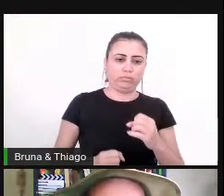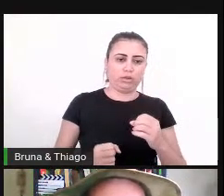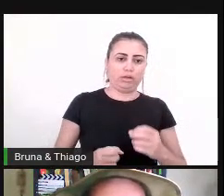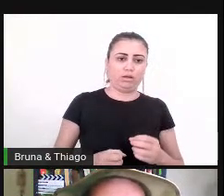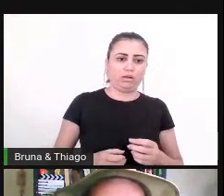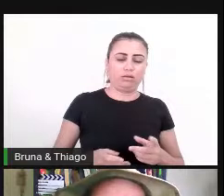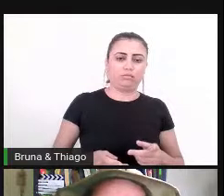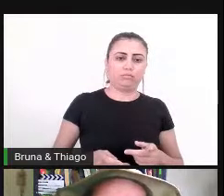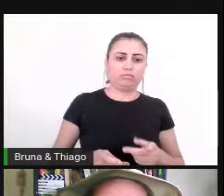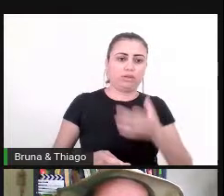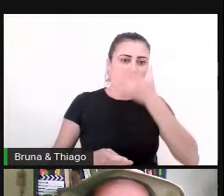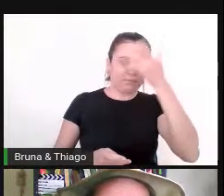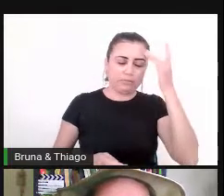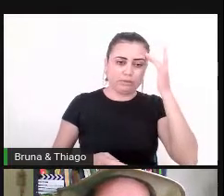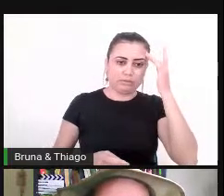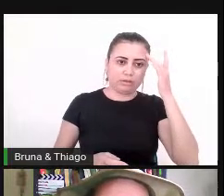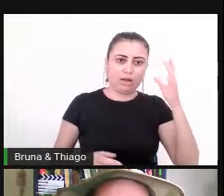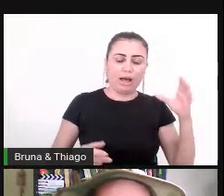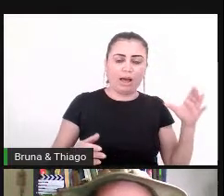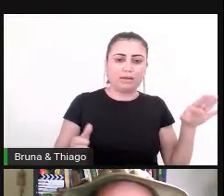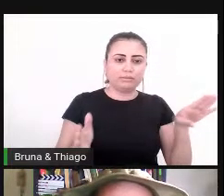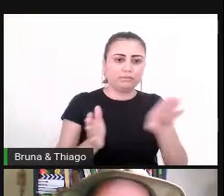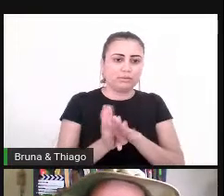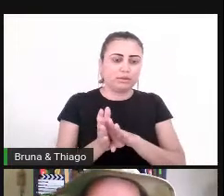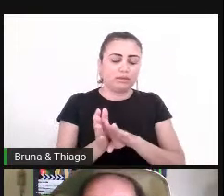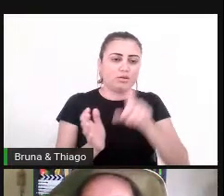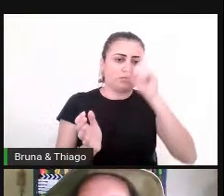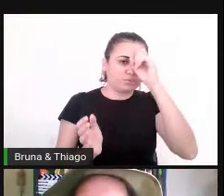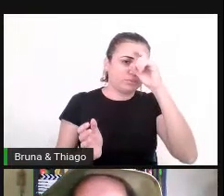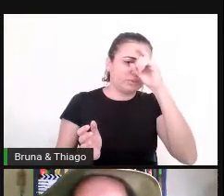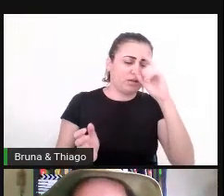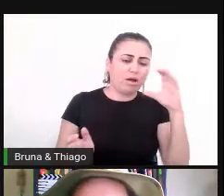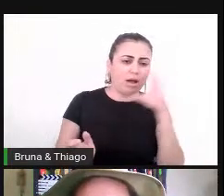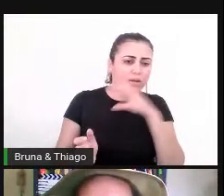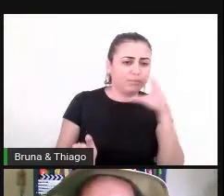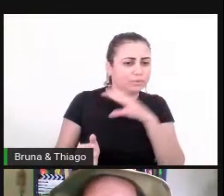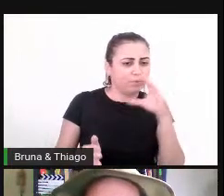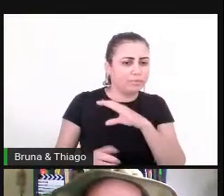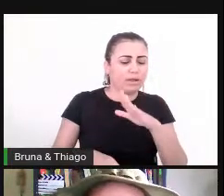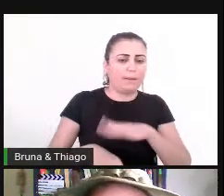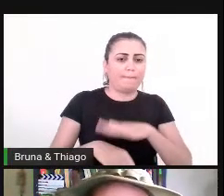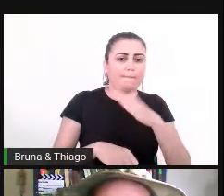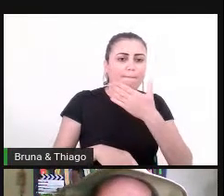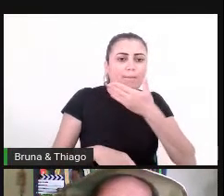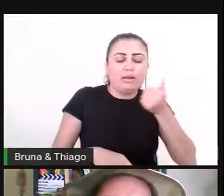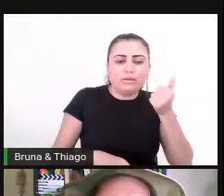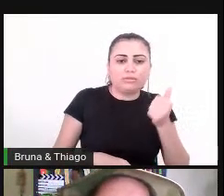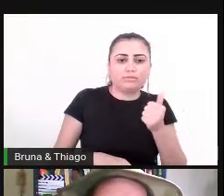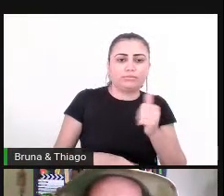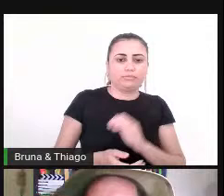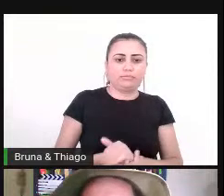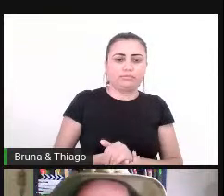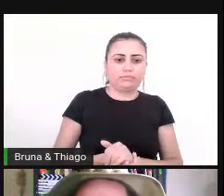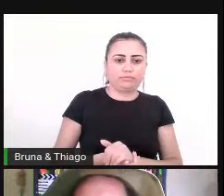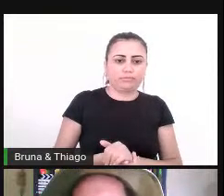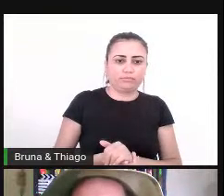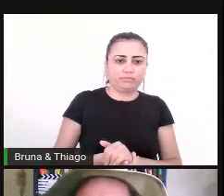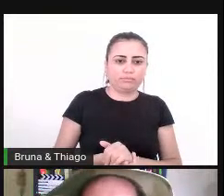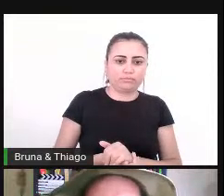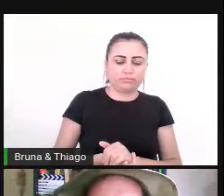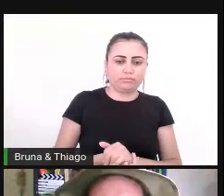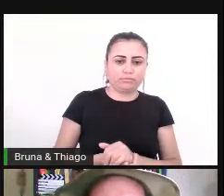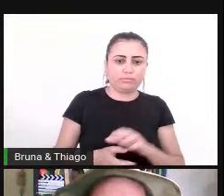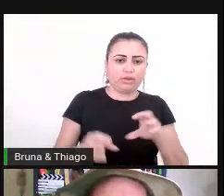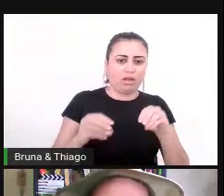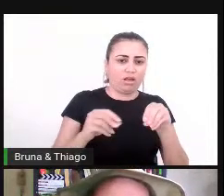mais rápido possível. Quanto mais rápido, melhor. Pronto. Depois, sugar o local, aplicar folha, boa de café, terra,